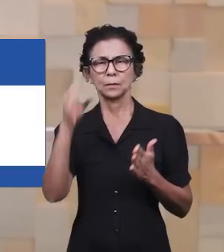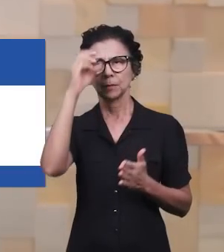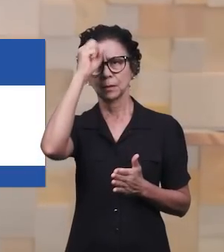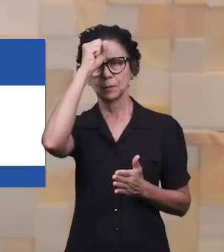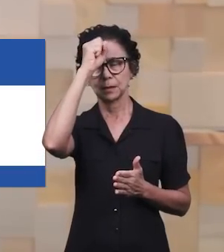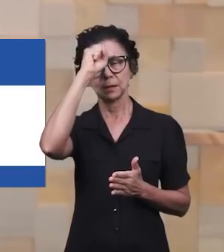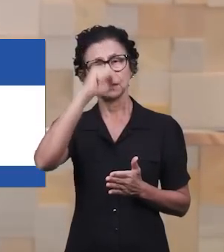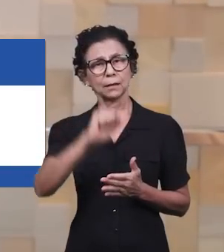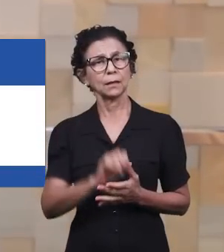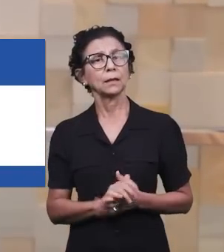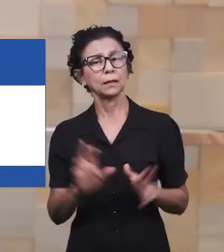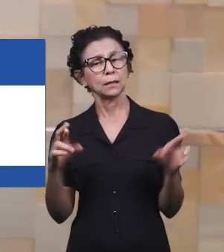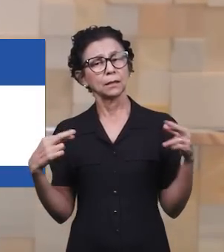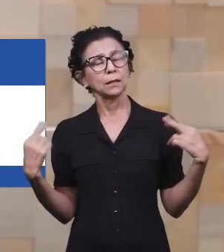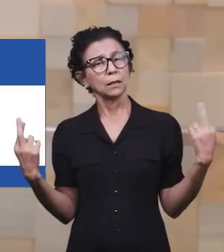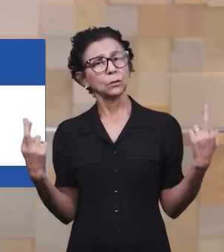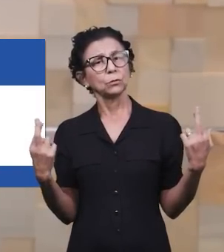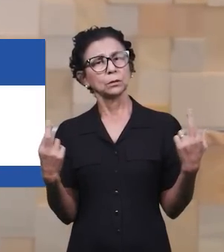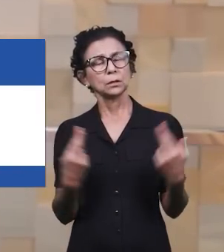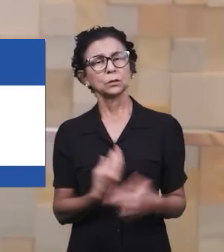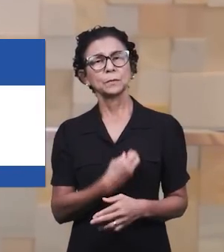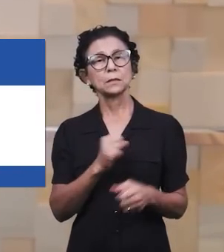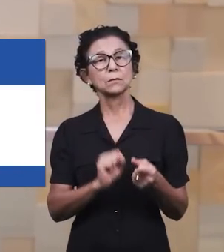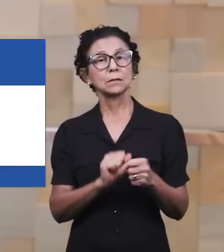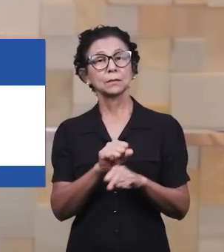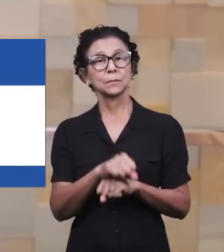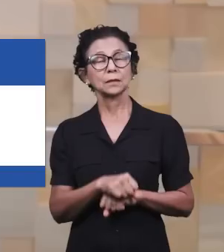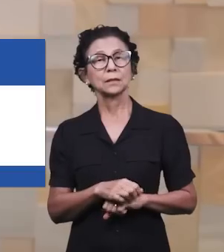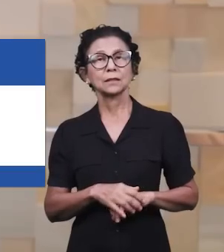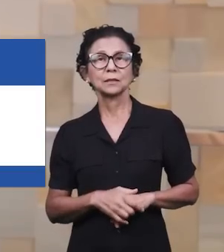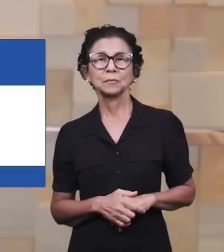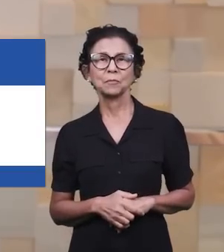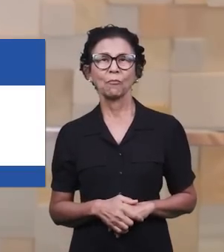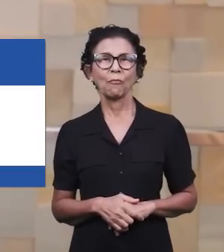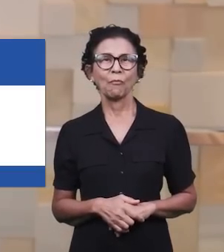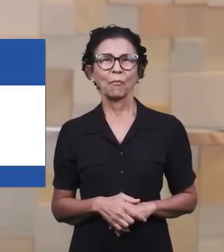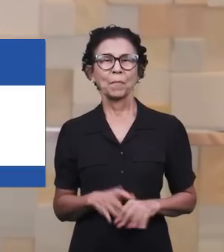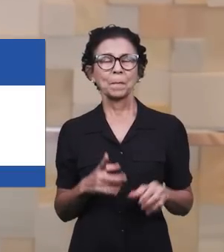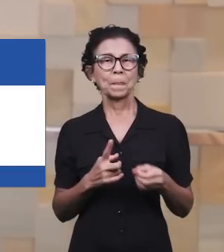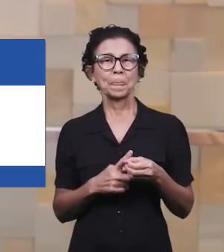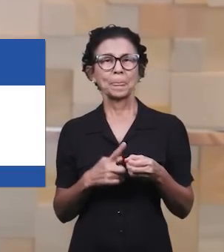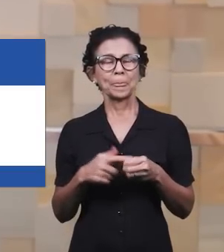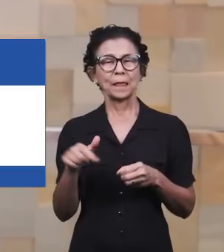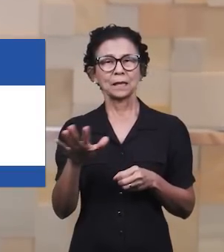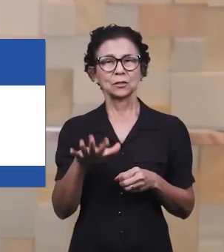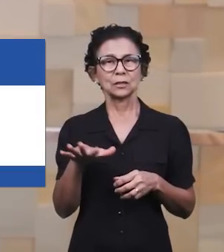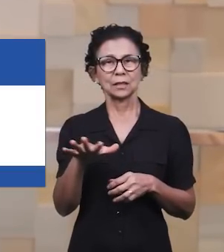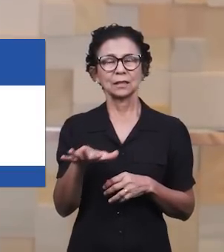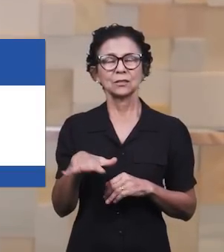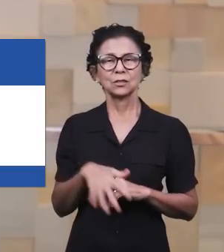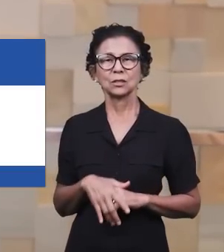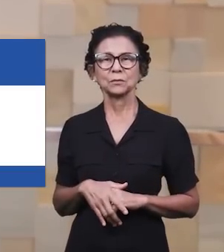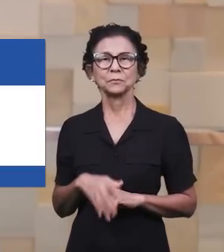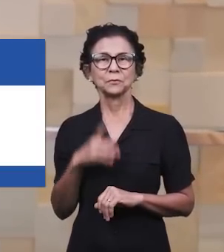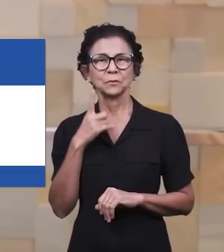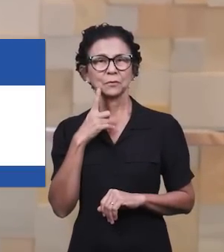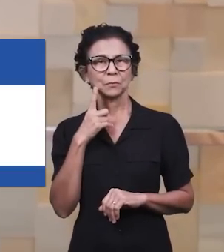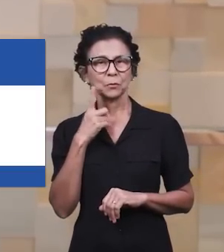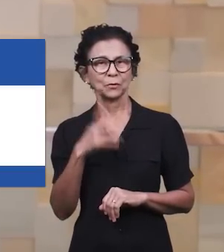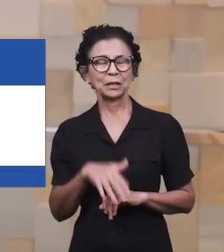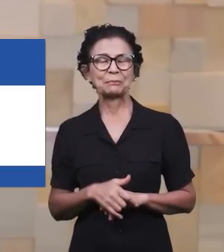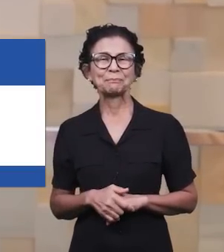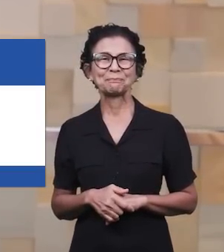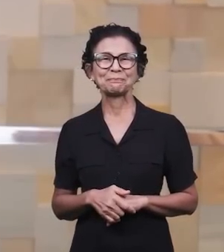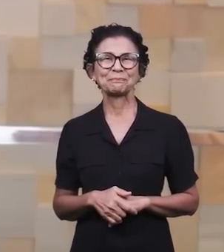E eles estiveram reunidos participando de um seminário na cidade de Itapoá. Quem nos conta mais sobre esse momento é a